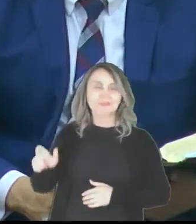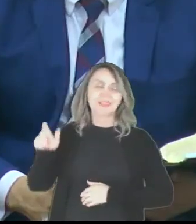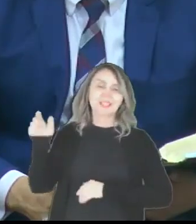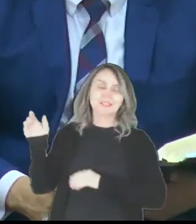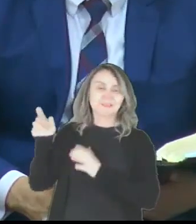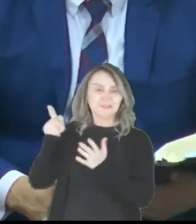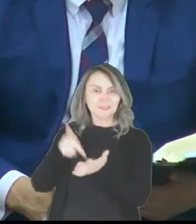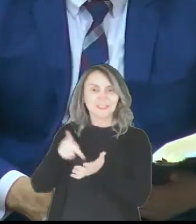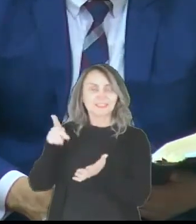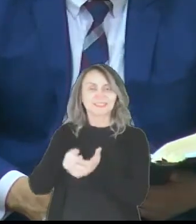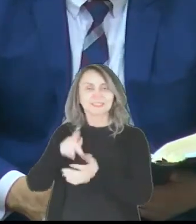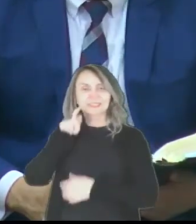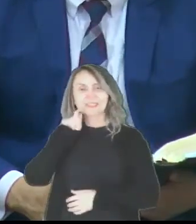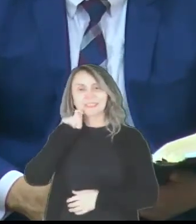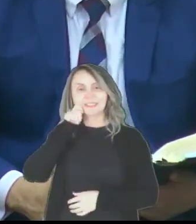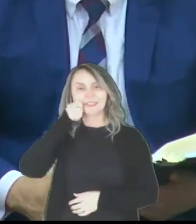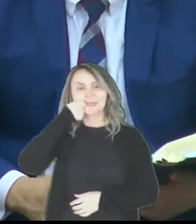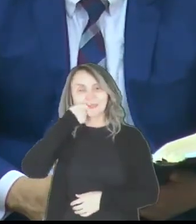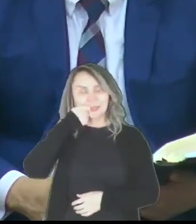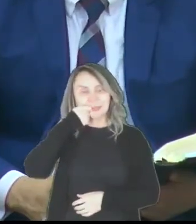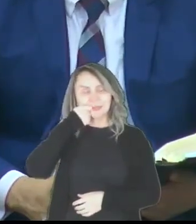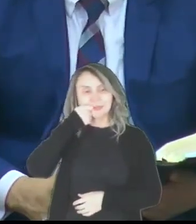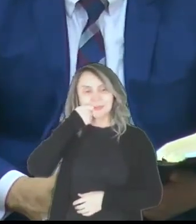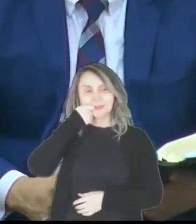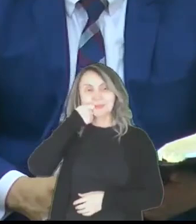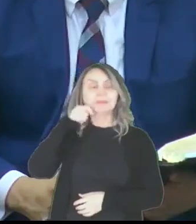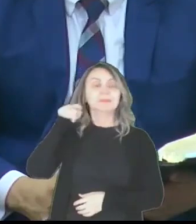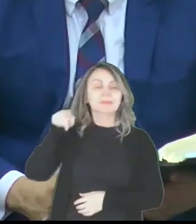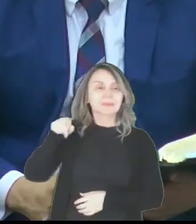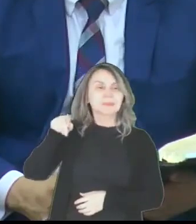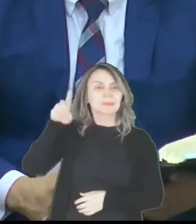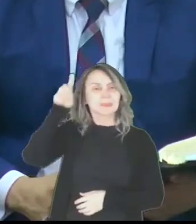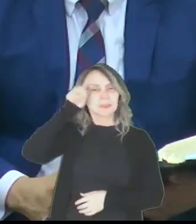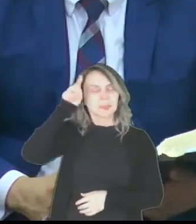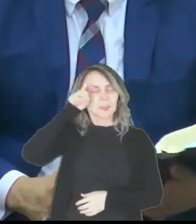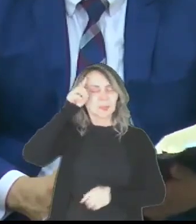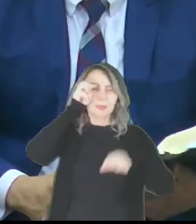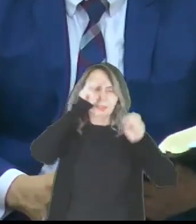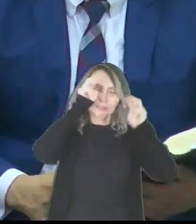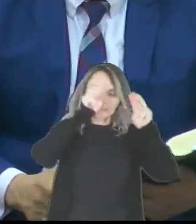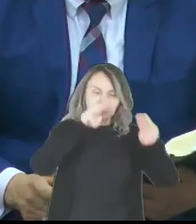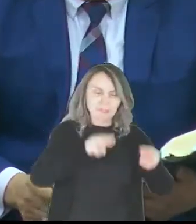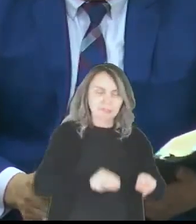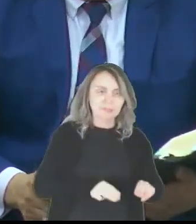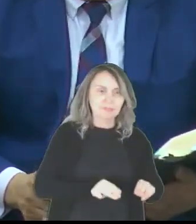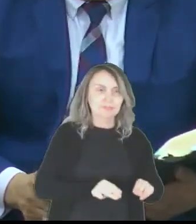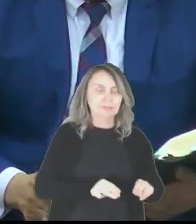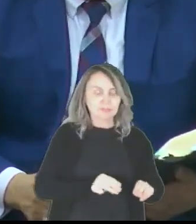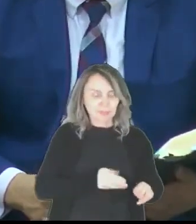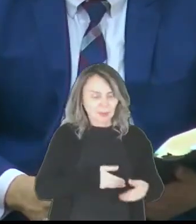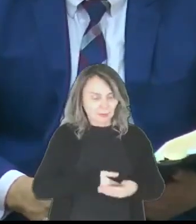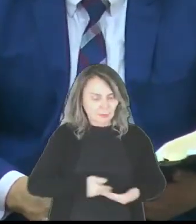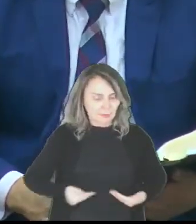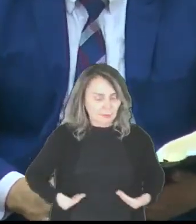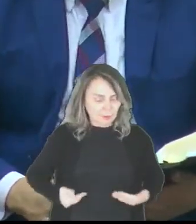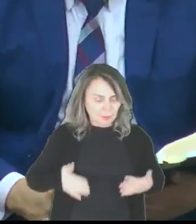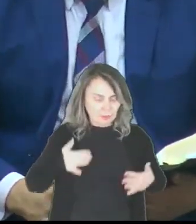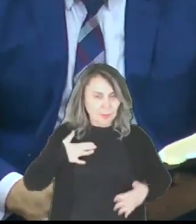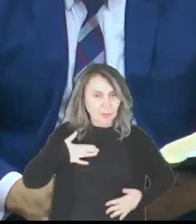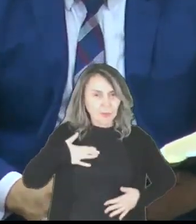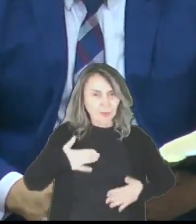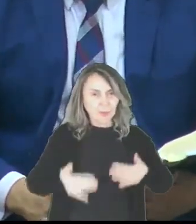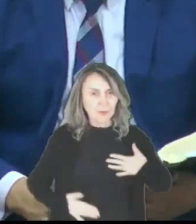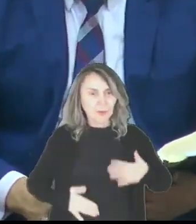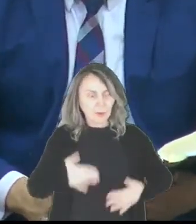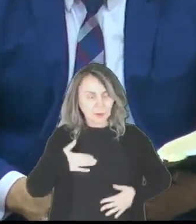Me ajude. Aquele pão que caía todos os dias no deserto, era um pão que matava a fome do corpo. Era um